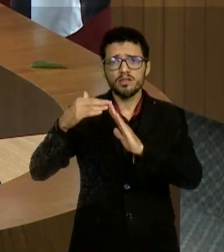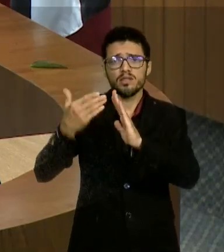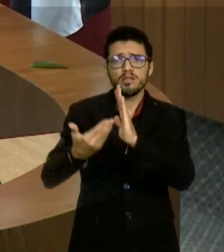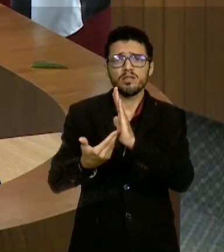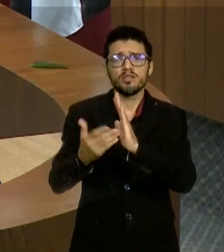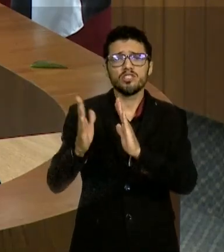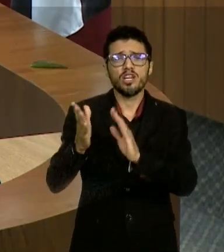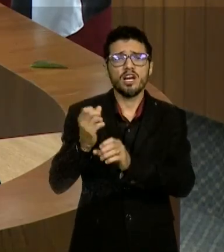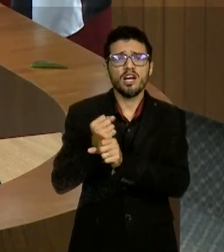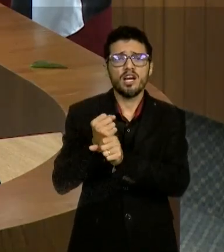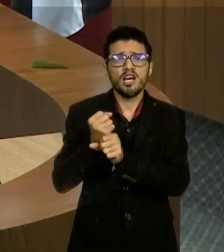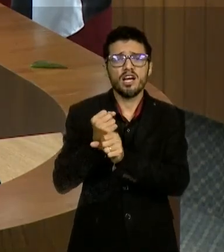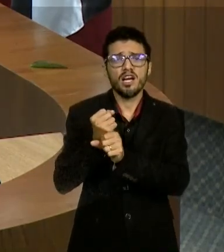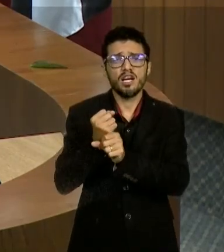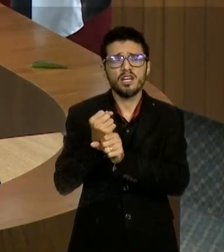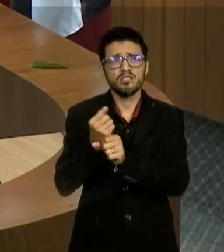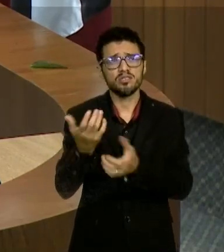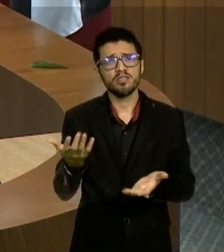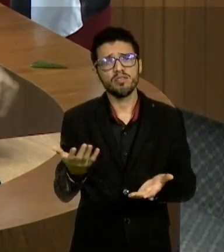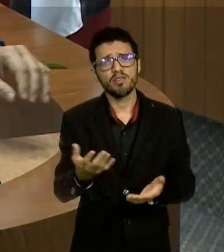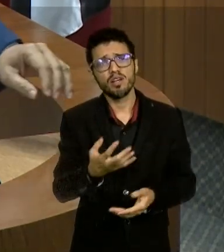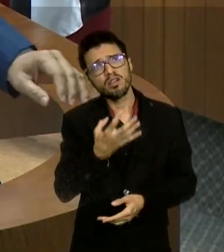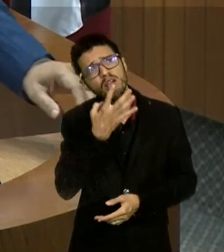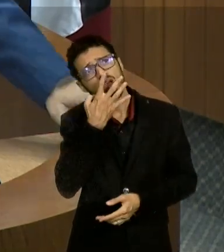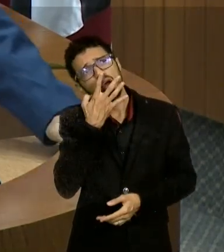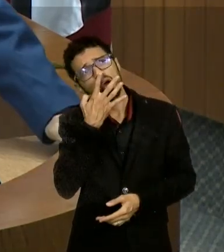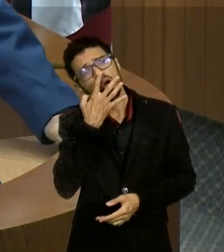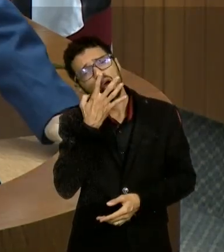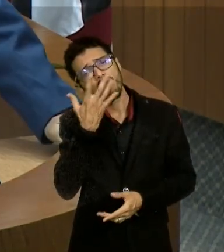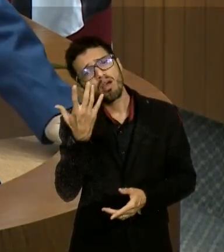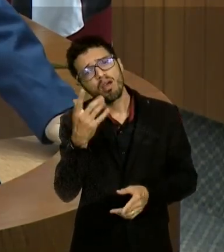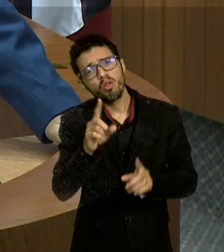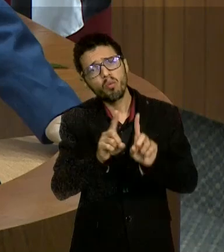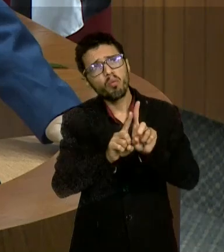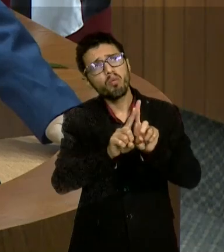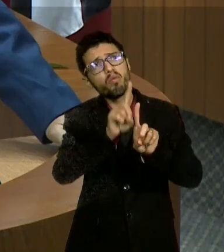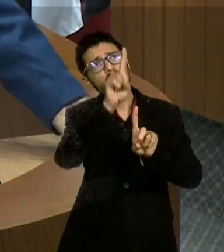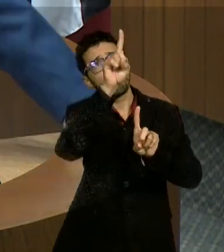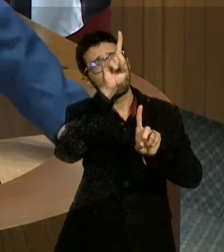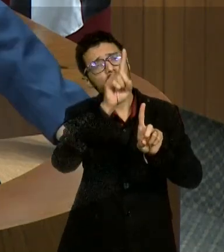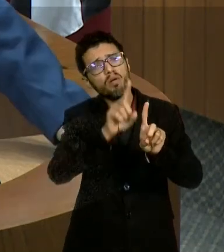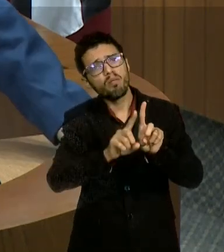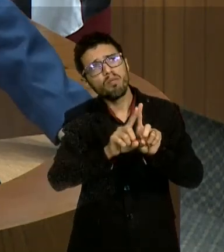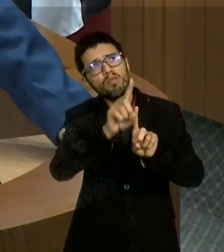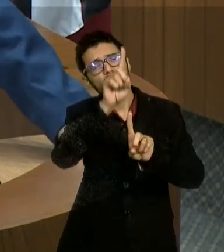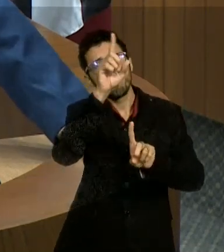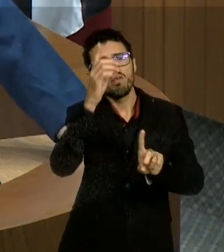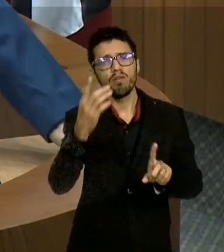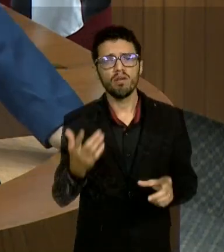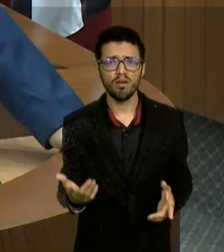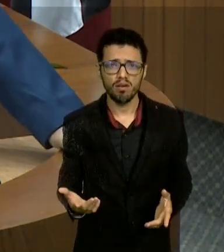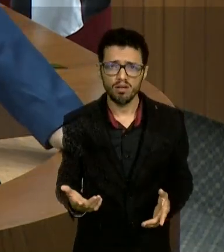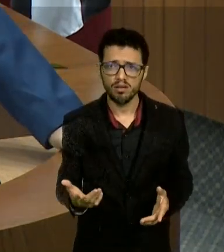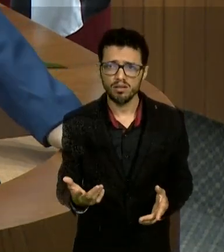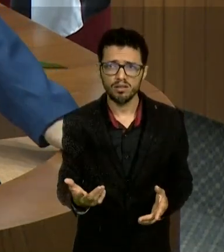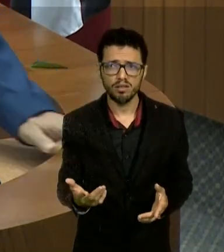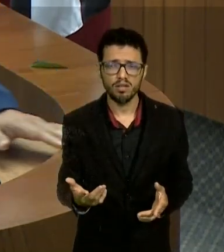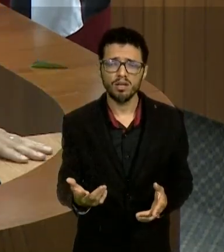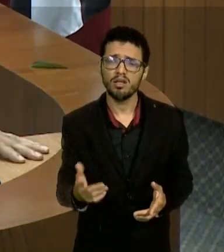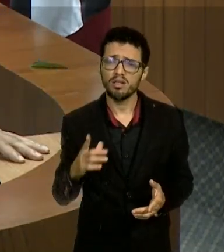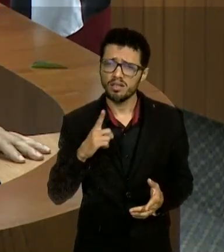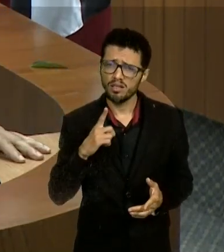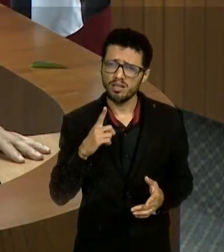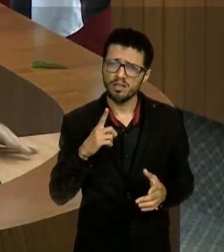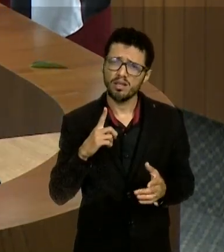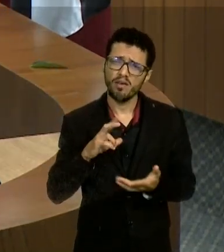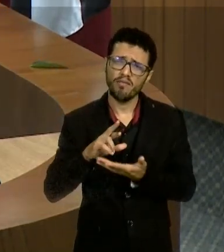fiquem olhando a fumaça do foguete subir. Pelo contrário, ali tem centenas de